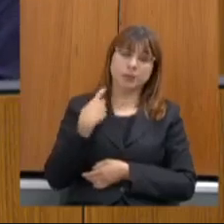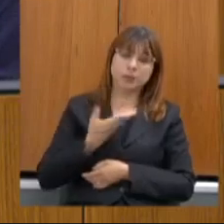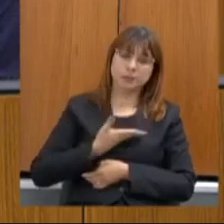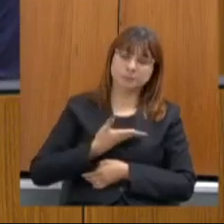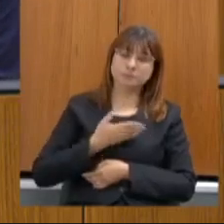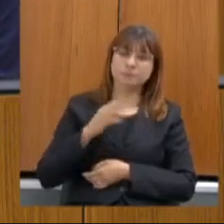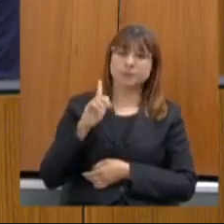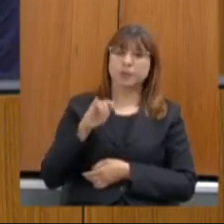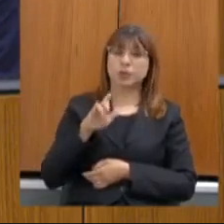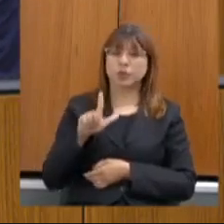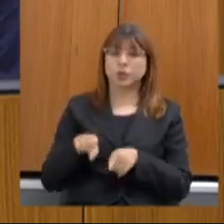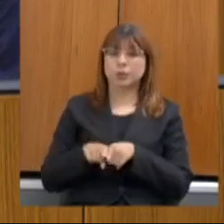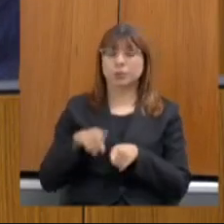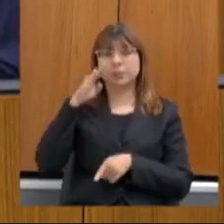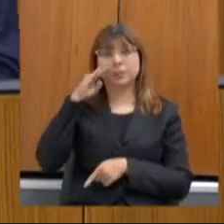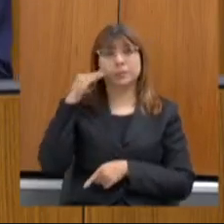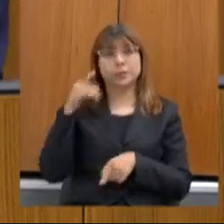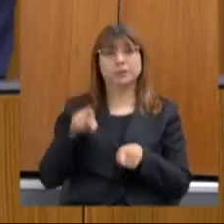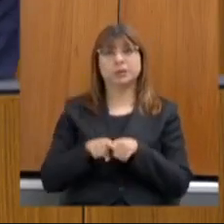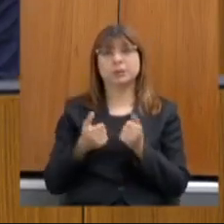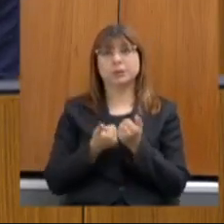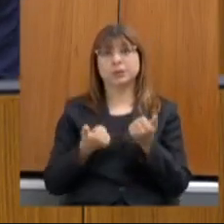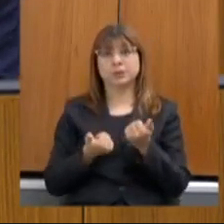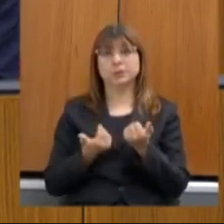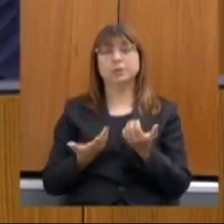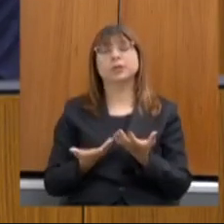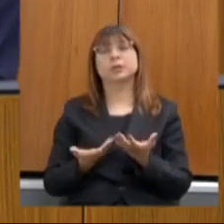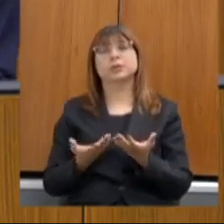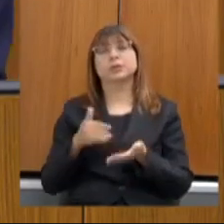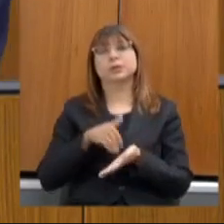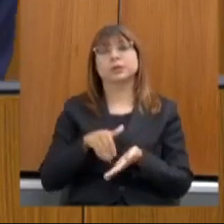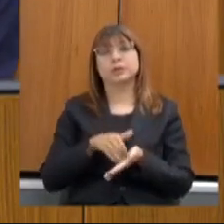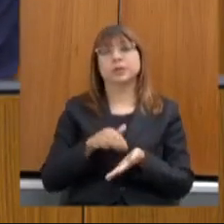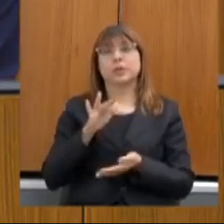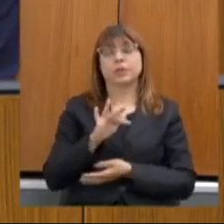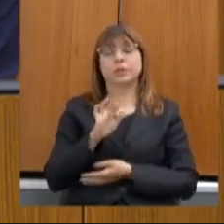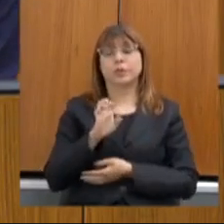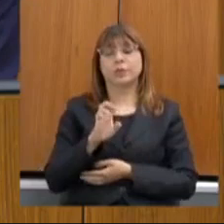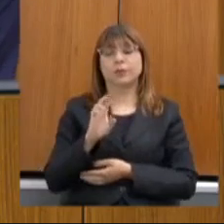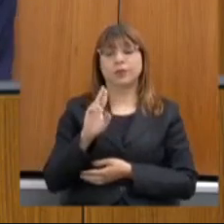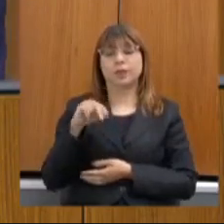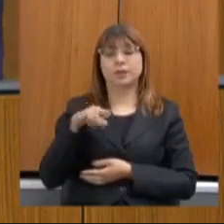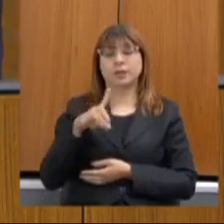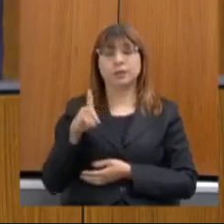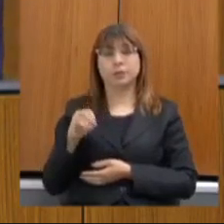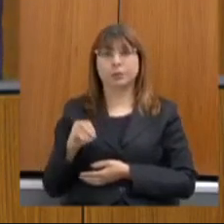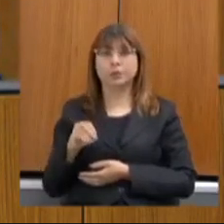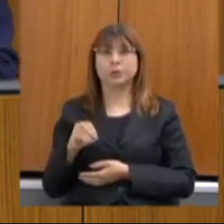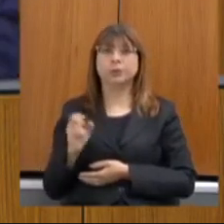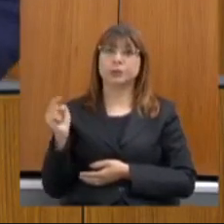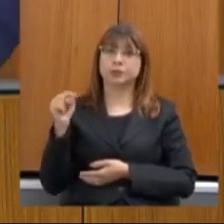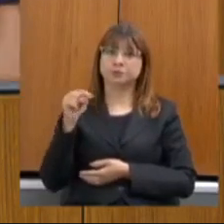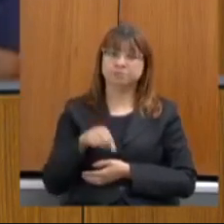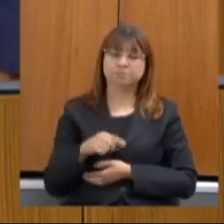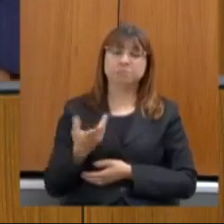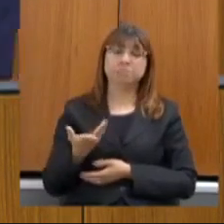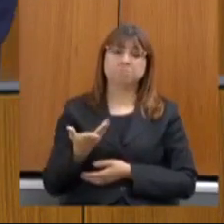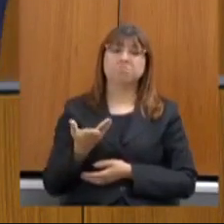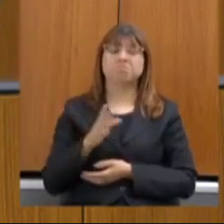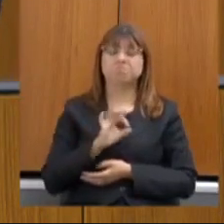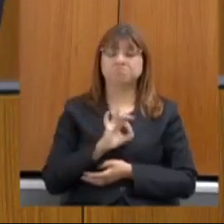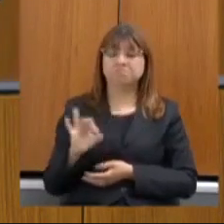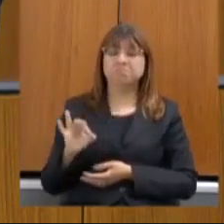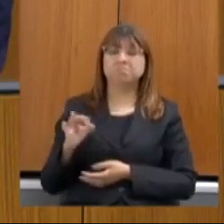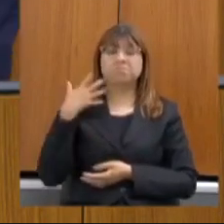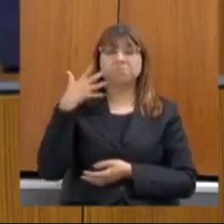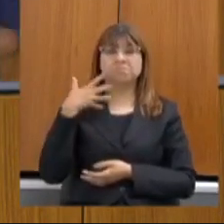secretário não subsecretário Fernando passaggio que vem aqui de forma brilhante faz